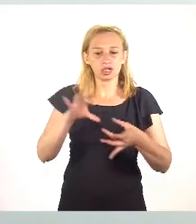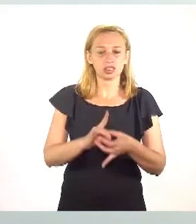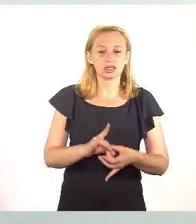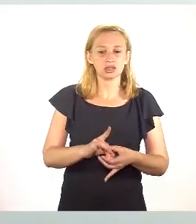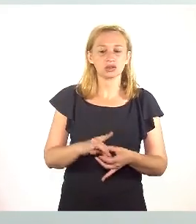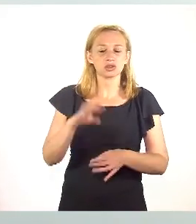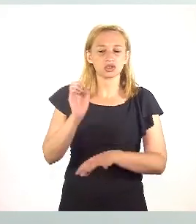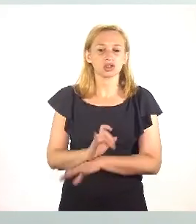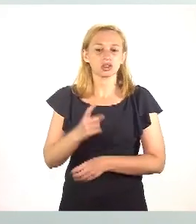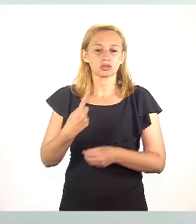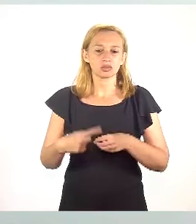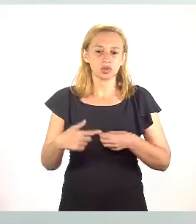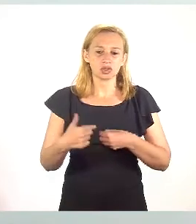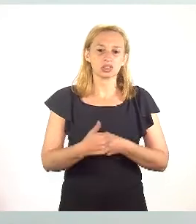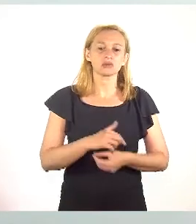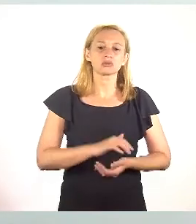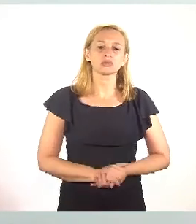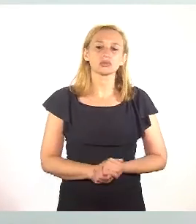de PAC.